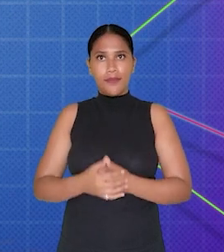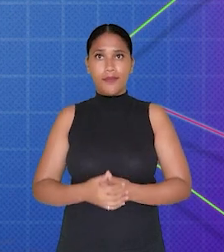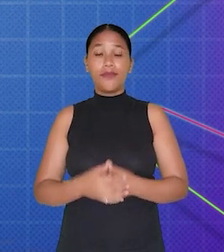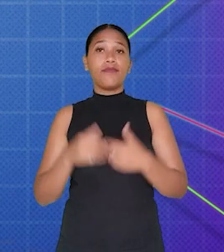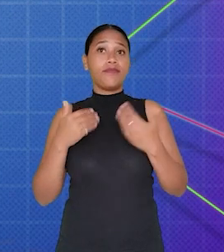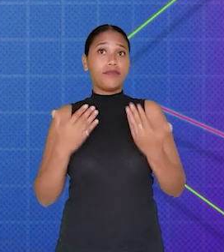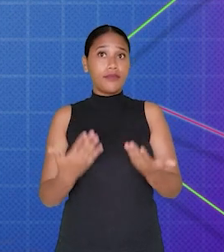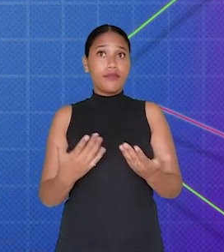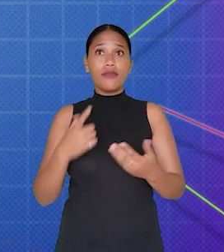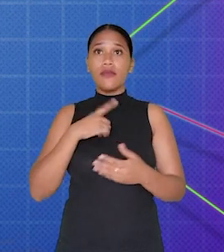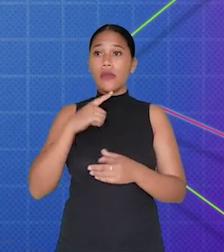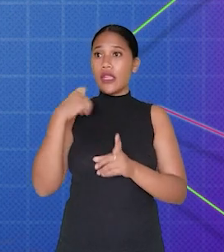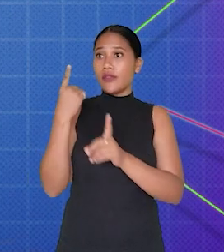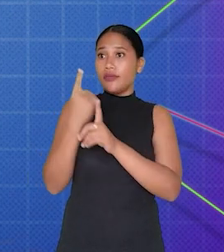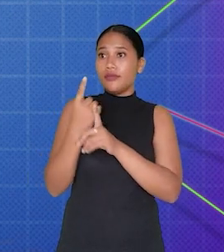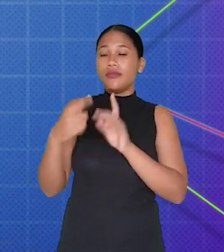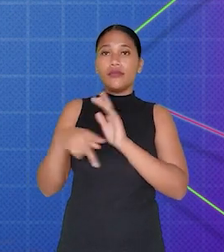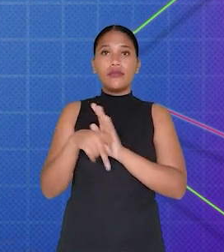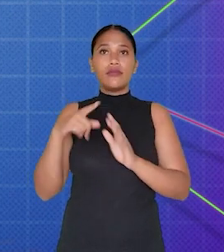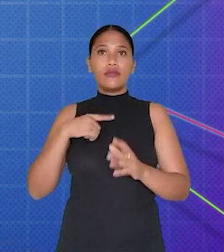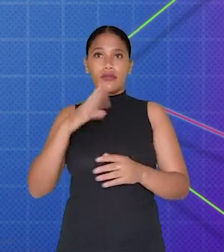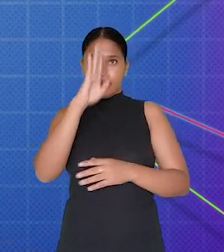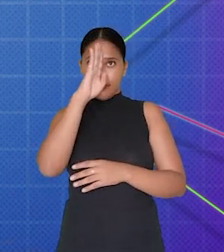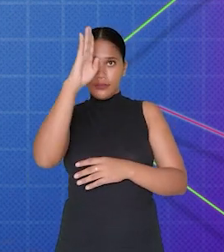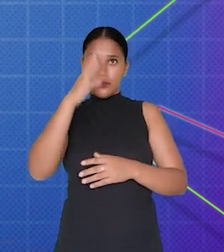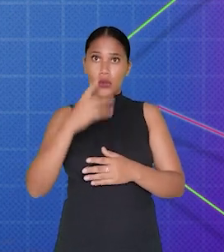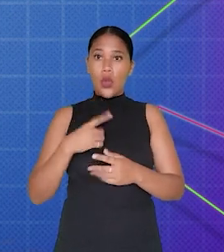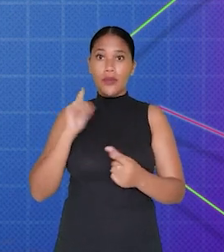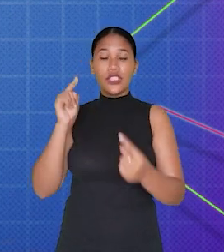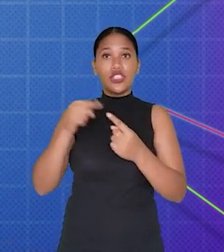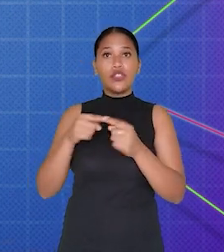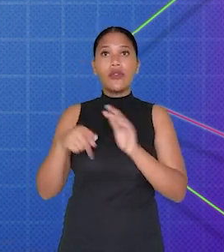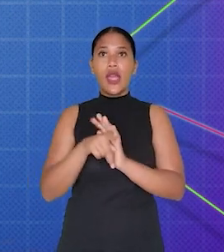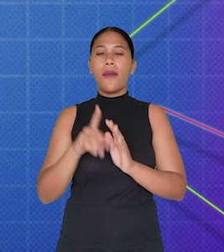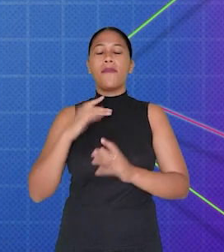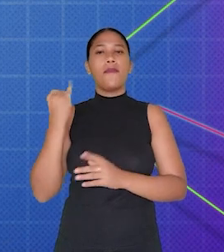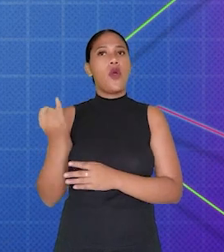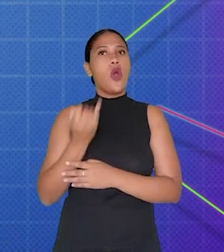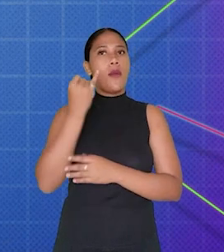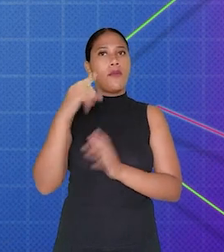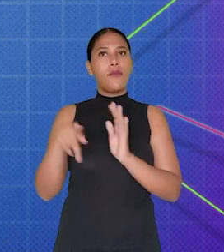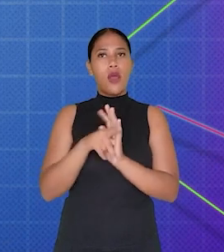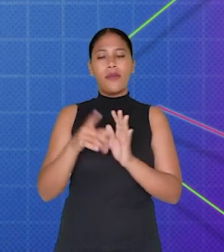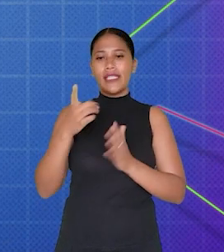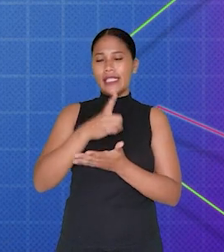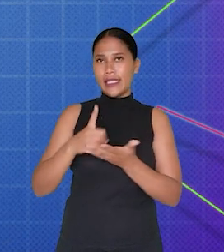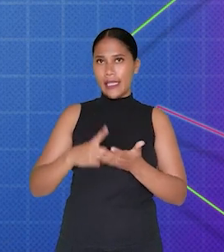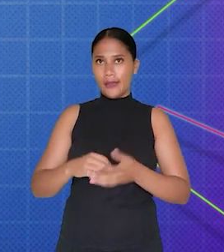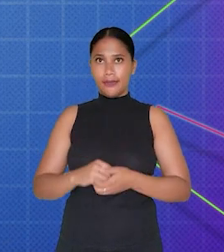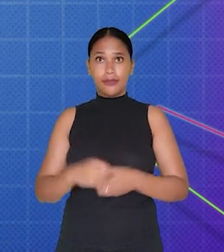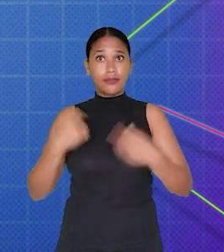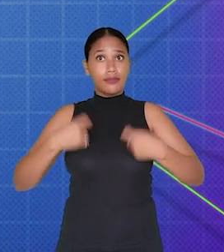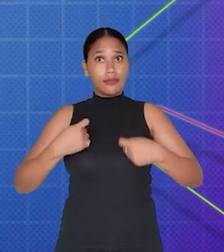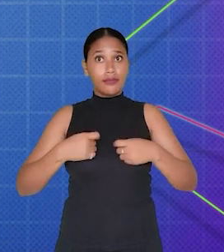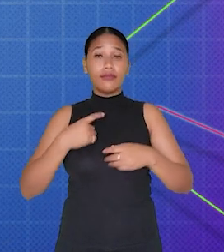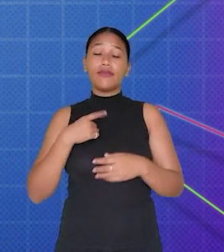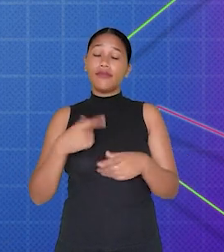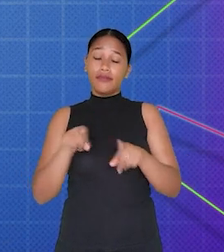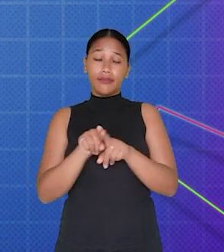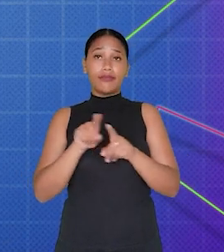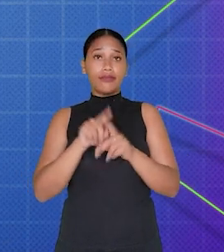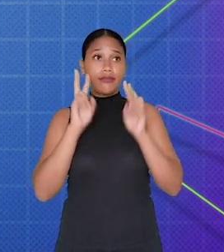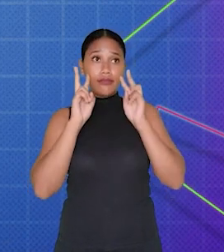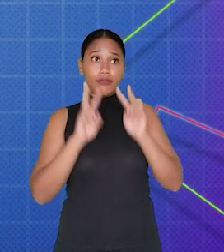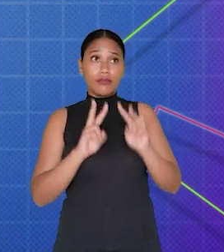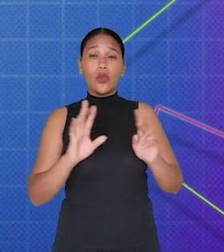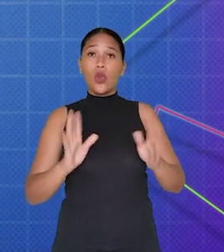tempo. Portanto, a identificação dos principais objetivos do jogador é uma etapa crucial no design de jogo. É preciso levar